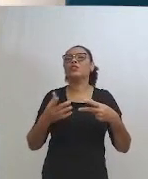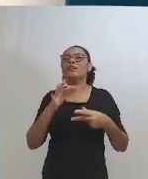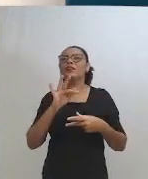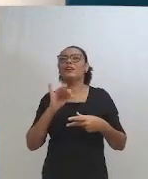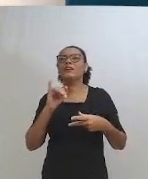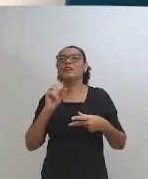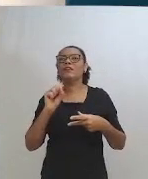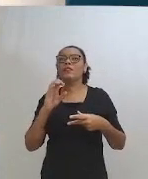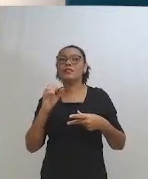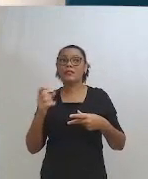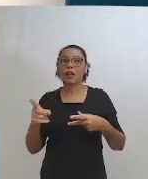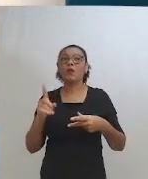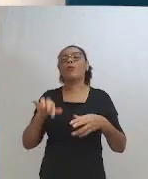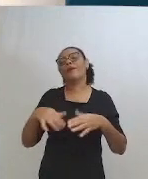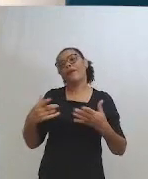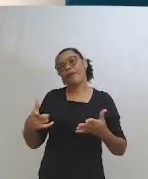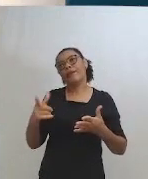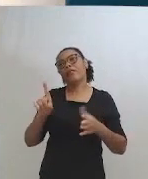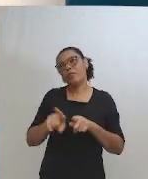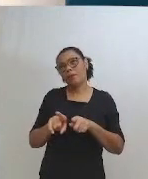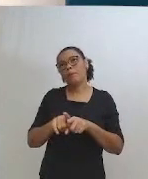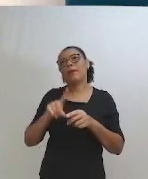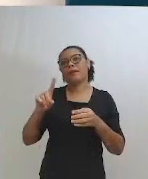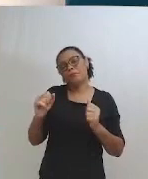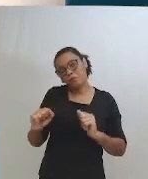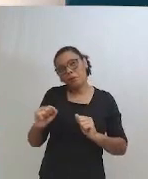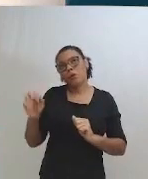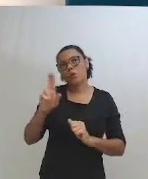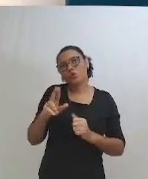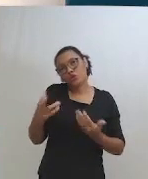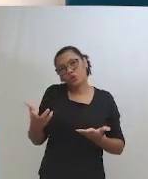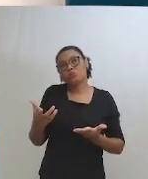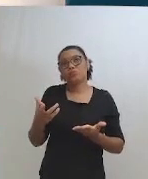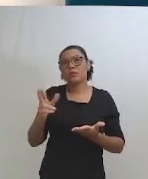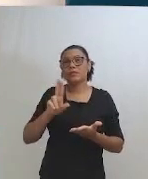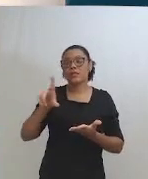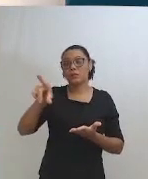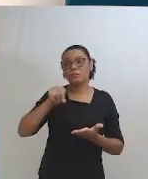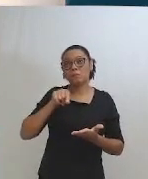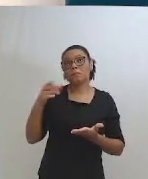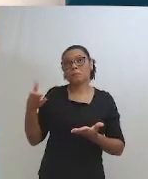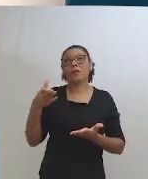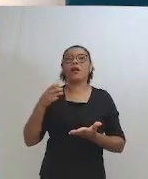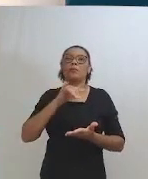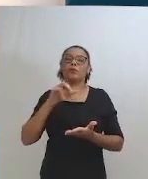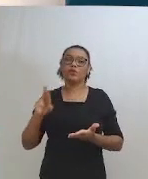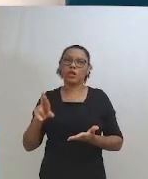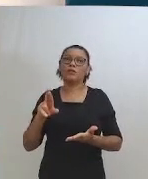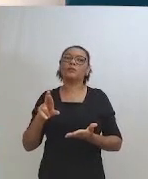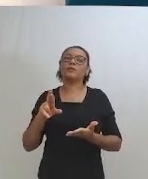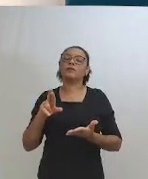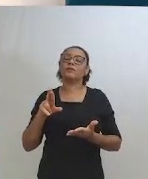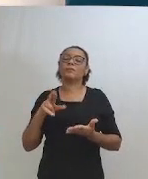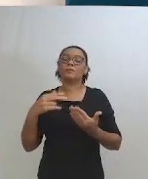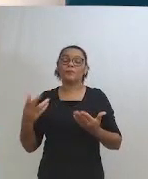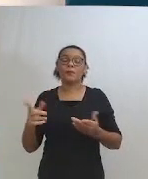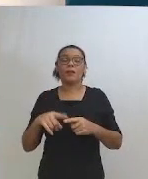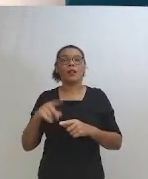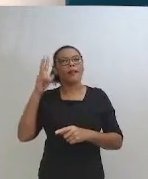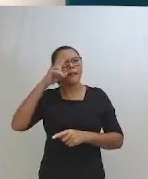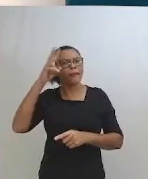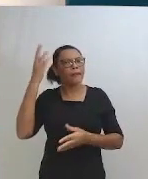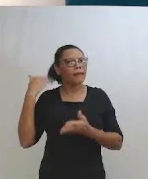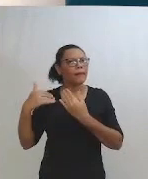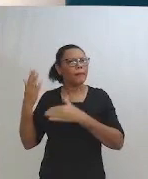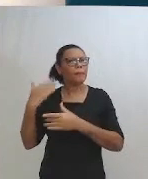de renda ao Ministério Público. Essas são as duas teses fixadas na 990. Lembrando que o primeiro processo, o